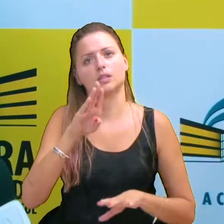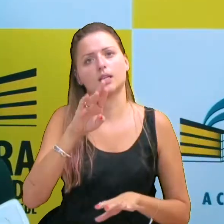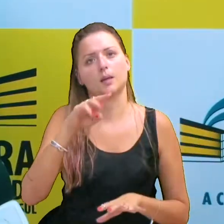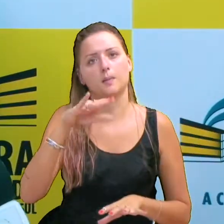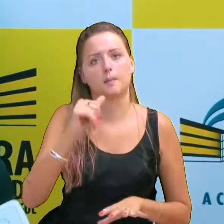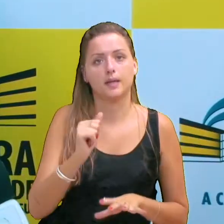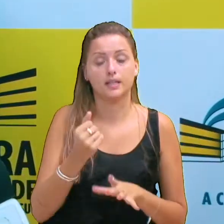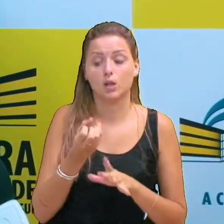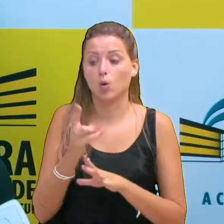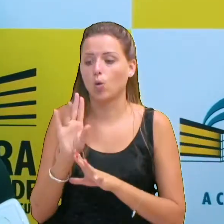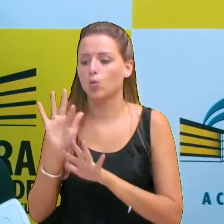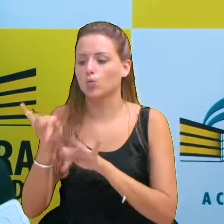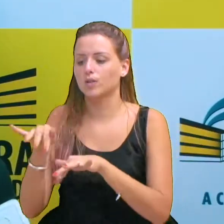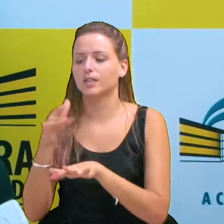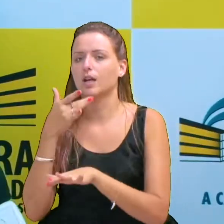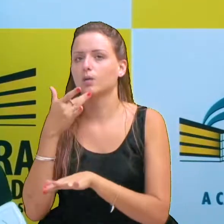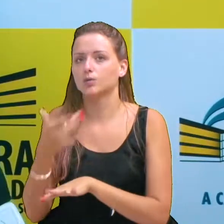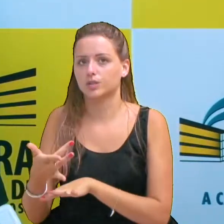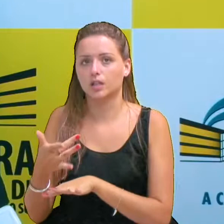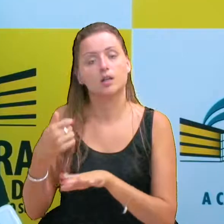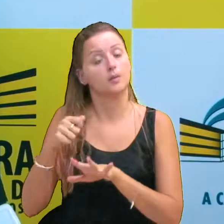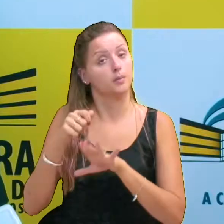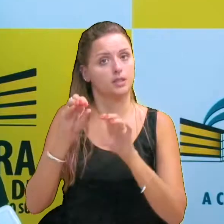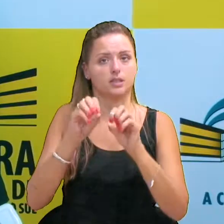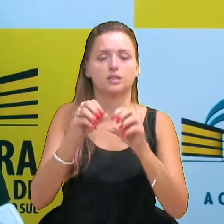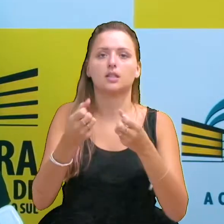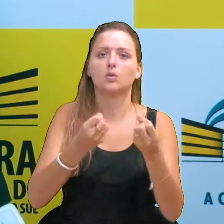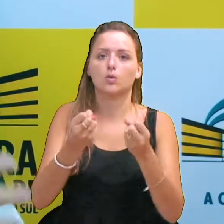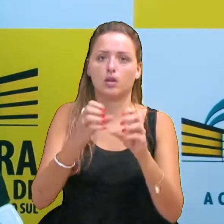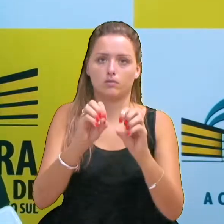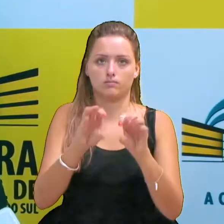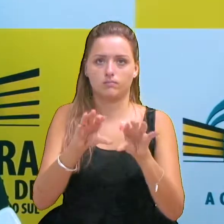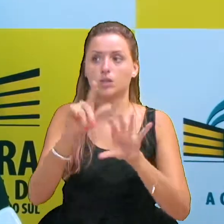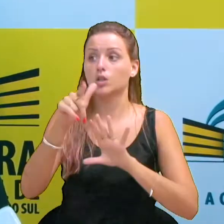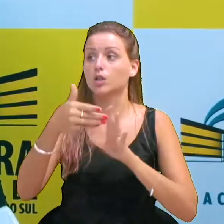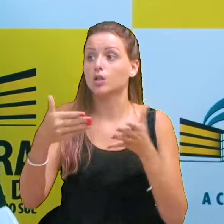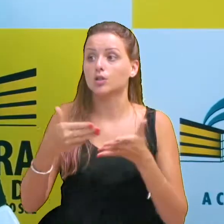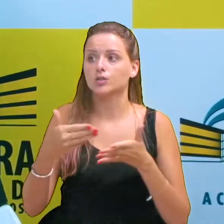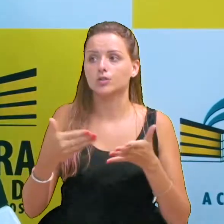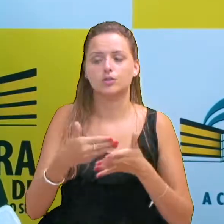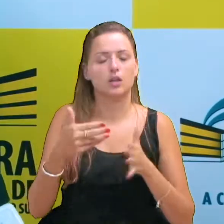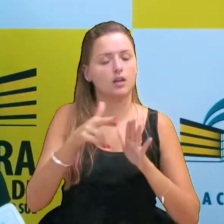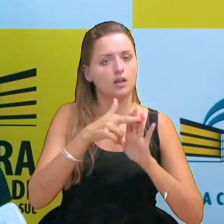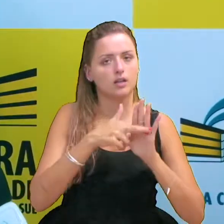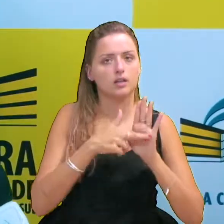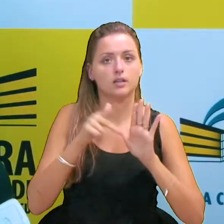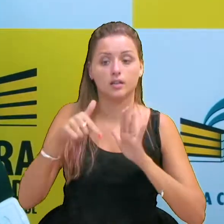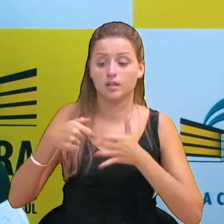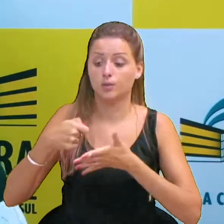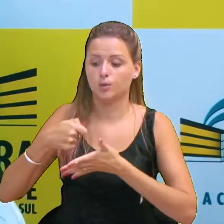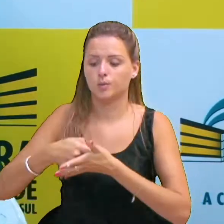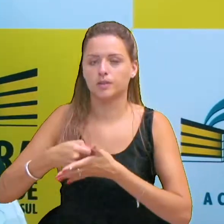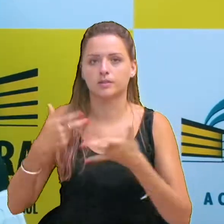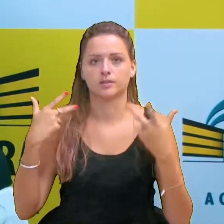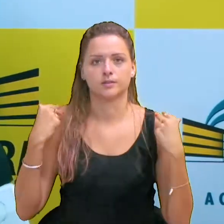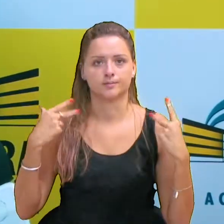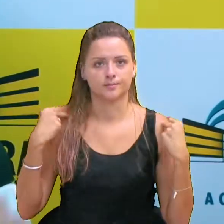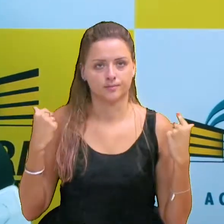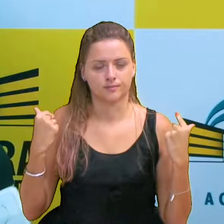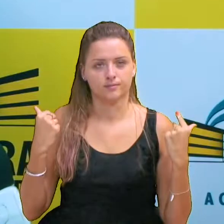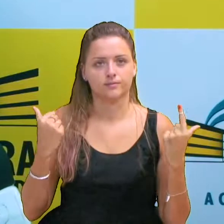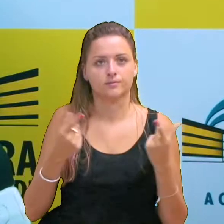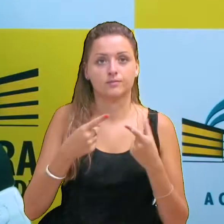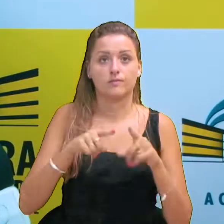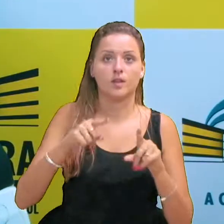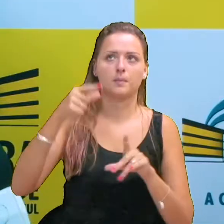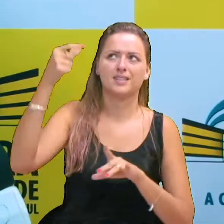aproximou o entardecer, ele tem que ligar os faróis. Não, isso já era norma e é obrigação. Agora, com o